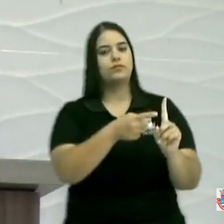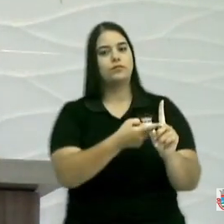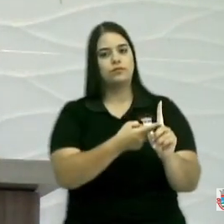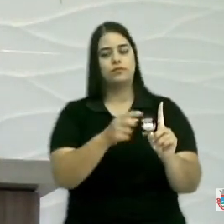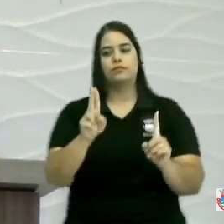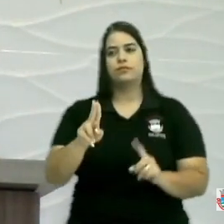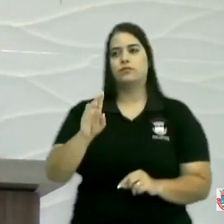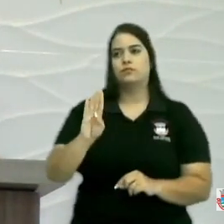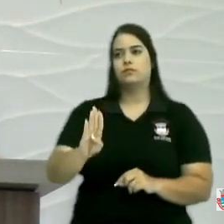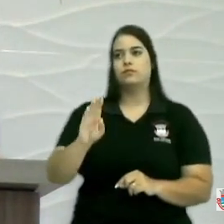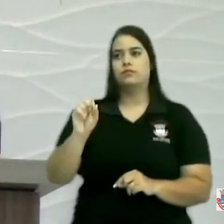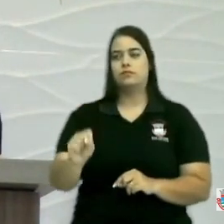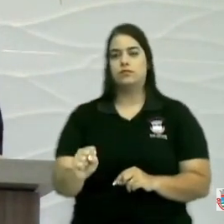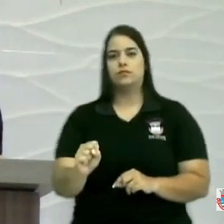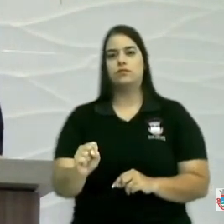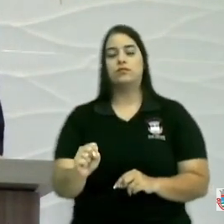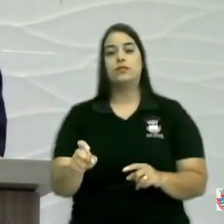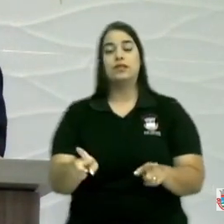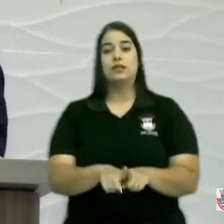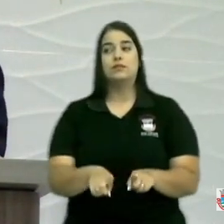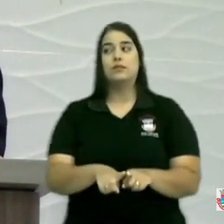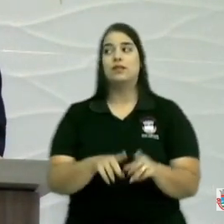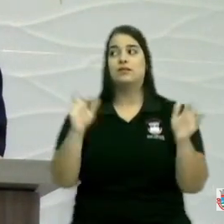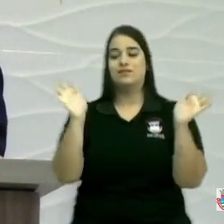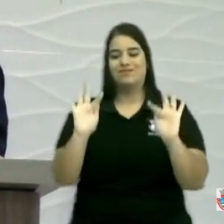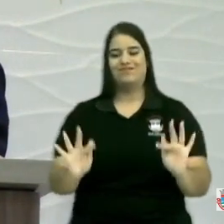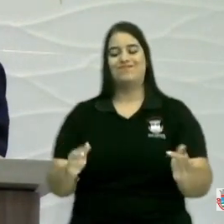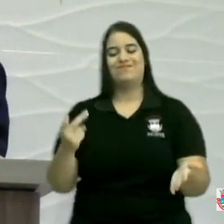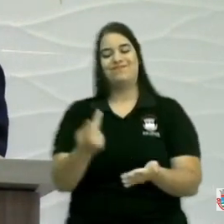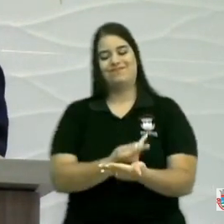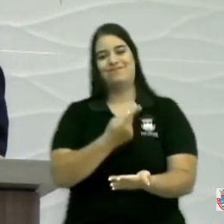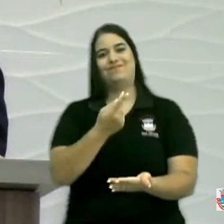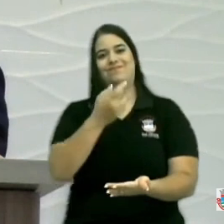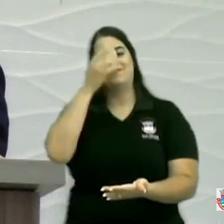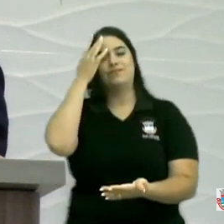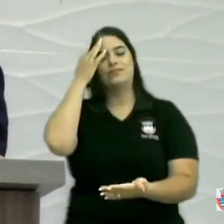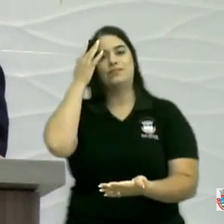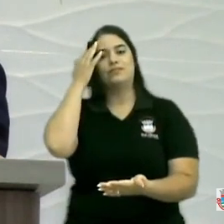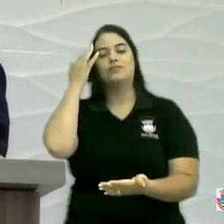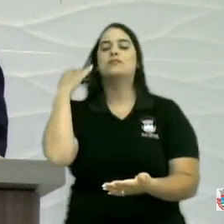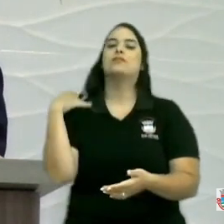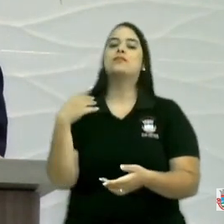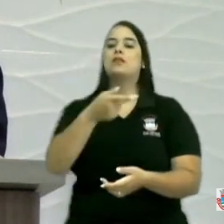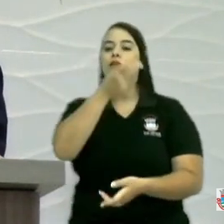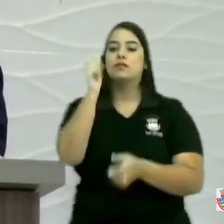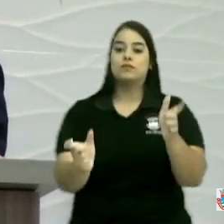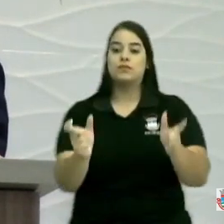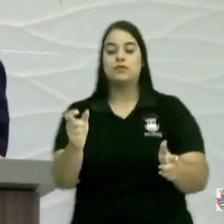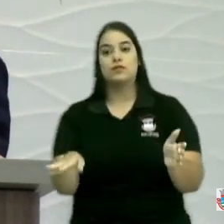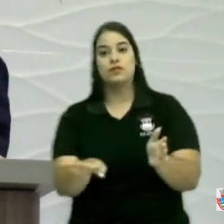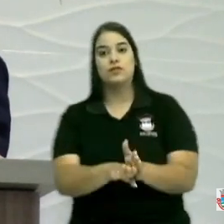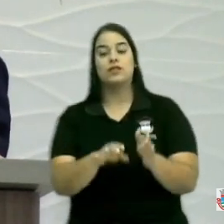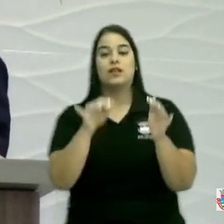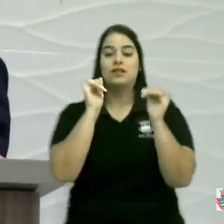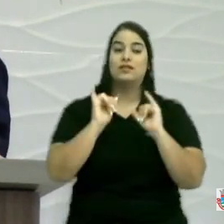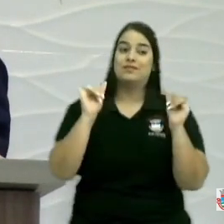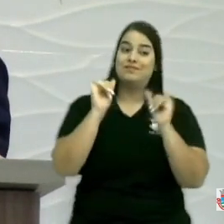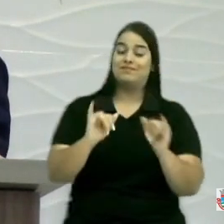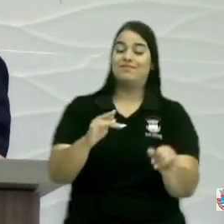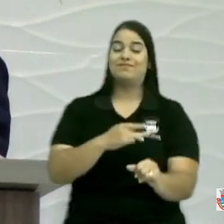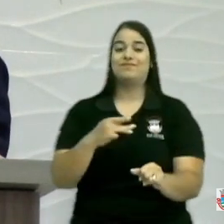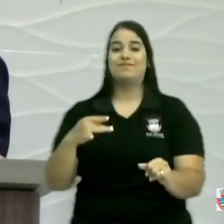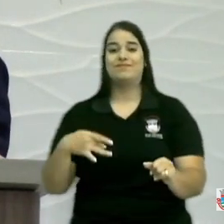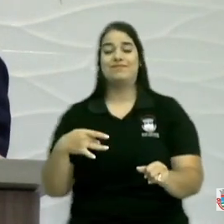básicas de saúde. E a gente está feliz por esse acontecimento. Tem pessoas ainda que podem chegar aqui para dizer que a saúde do nosso